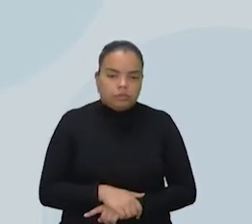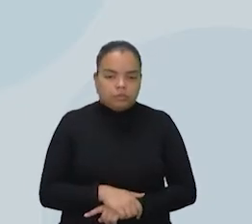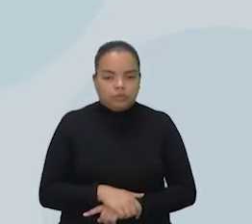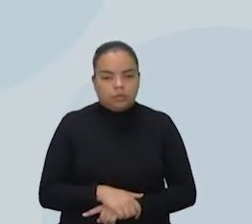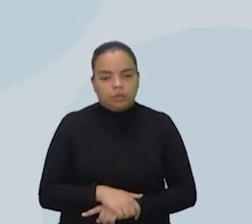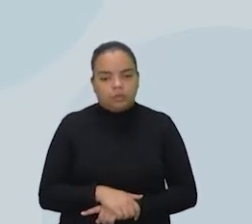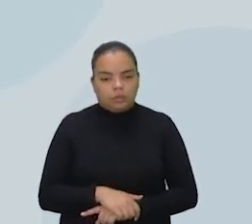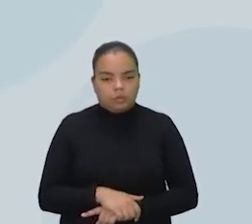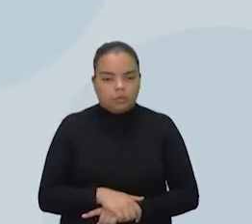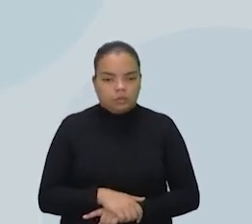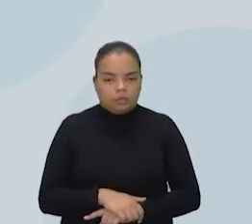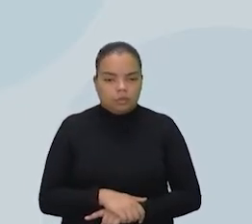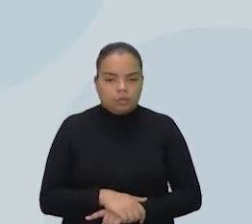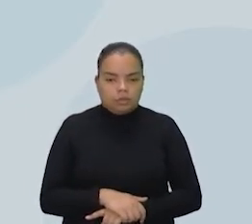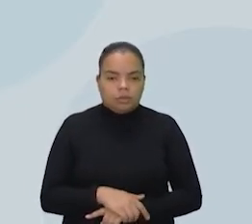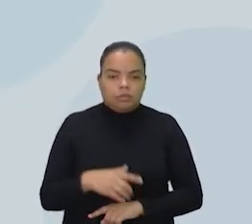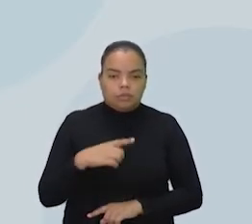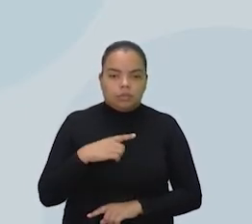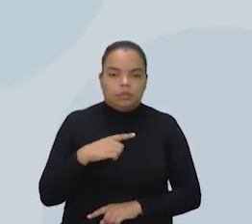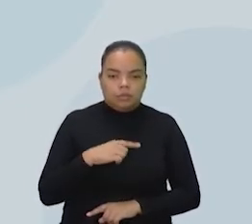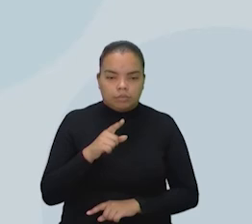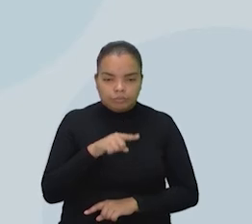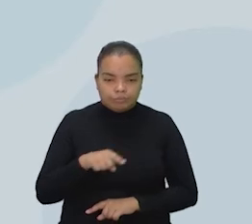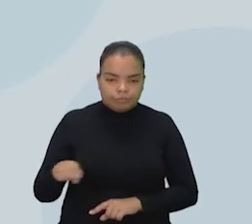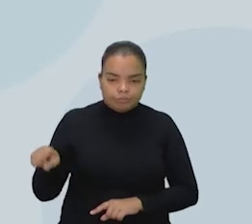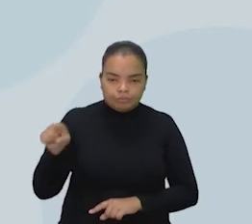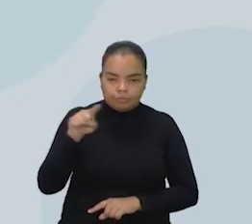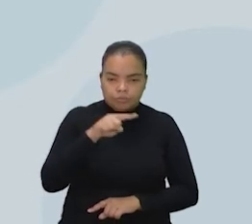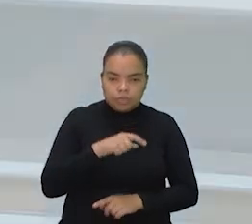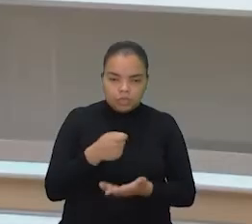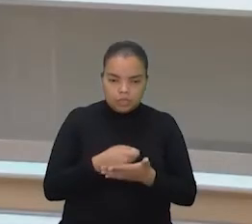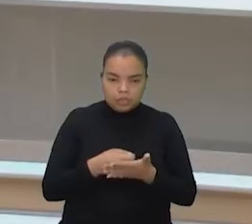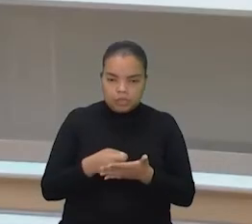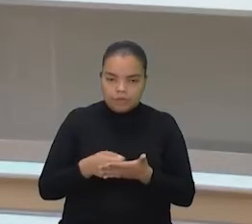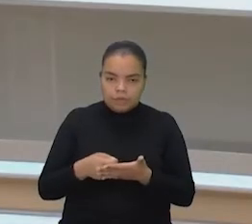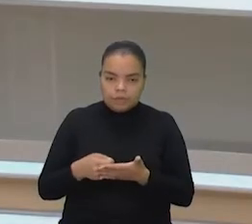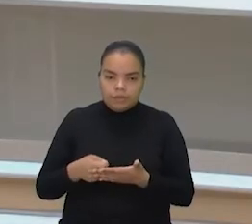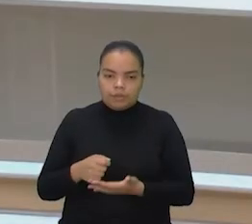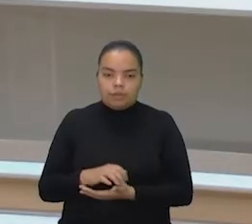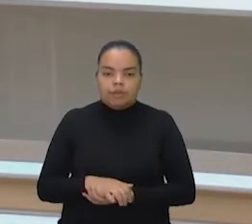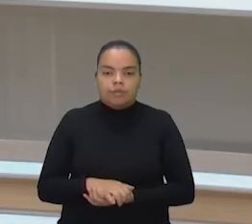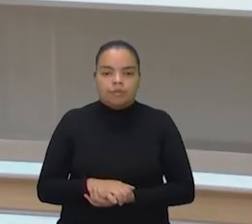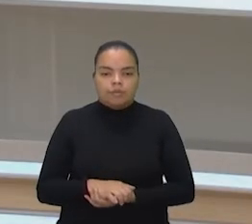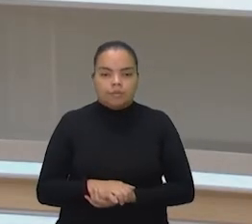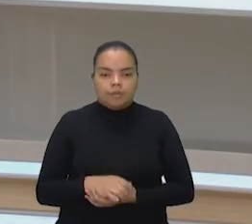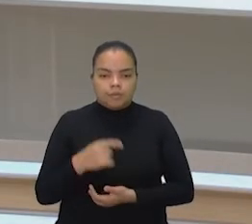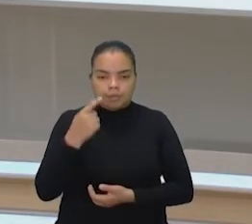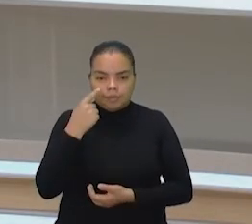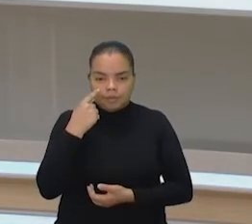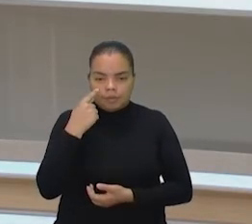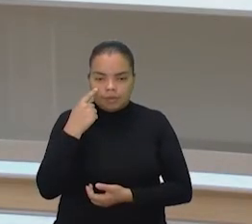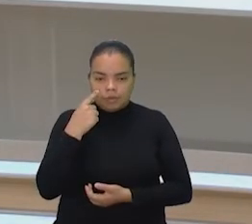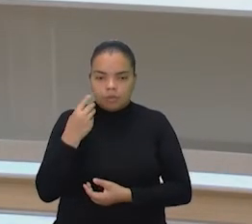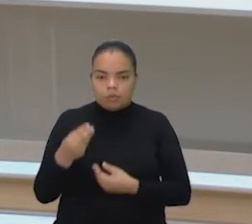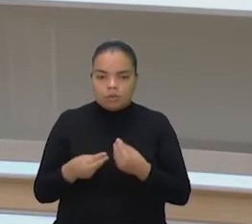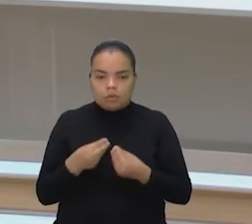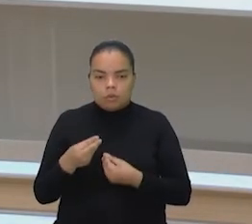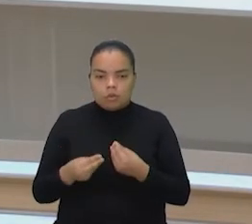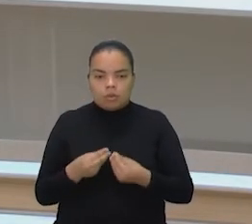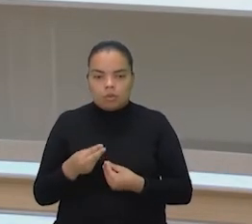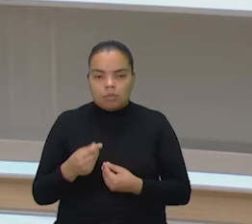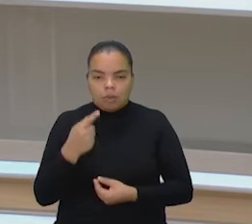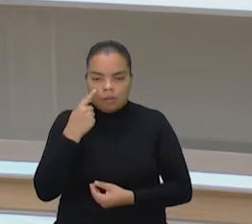nós vamos digitar isso daqui lá, para ver como vai ficar o desenho disso. E aí a gente vai rodar um pontinho lá e ver o que vai